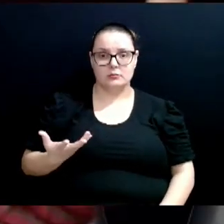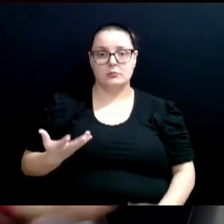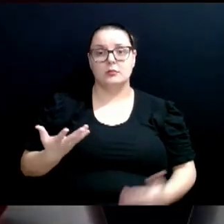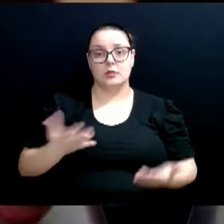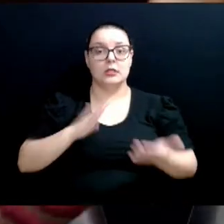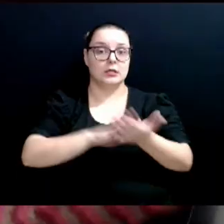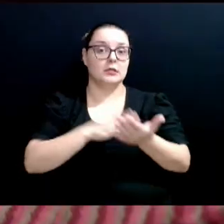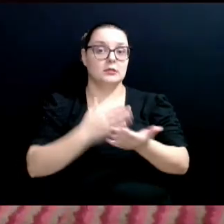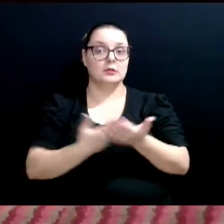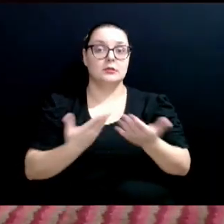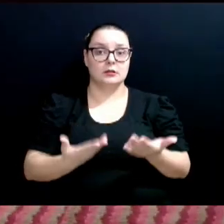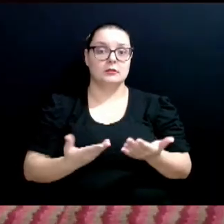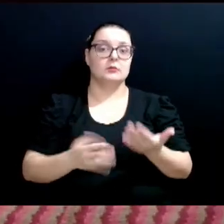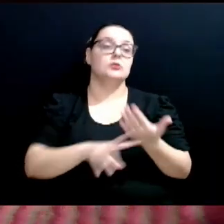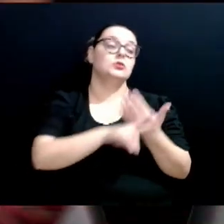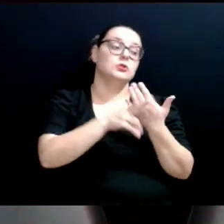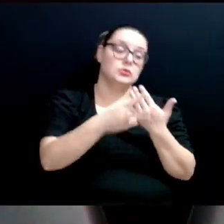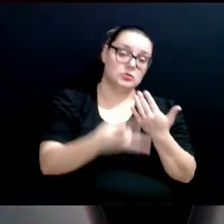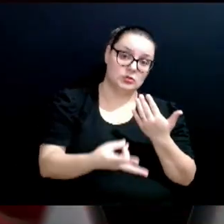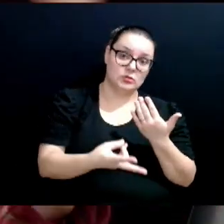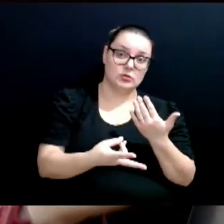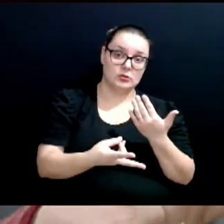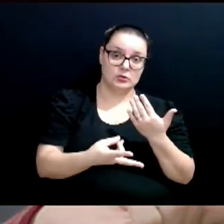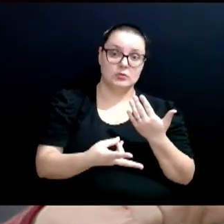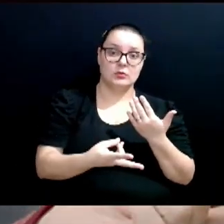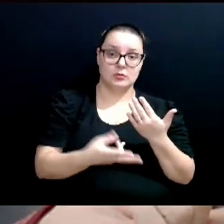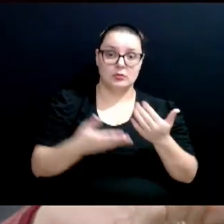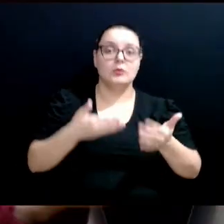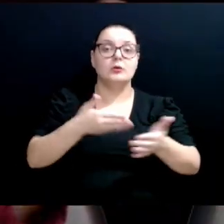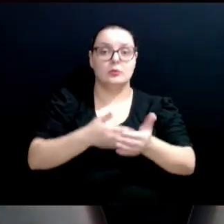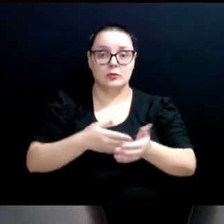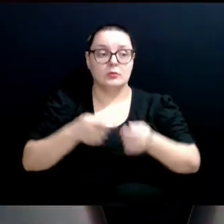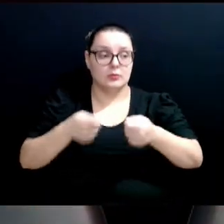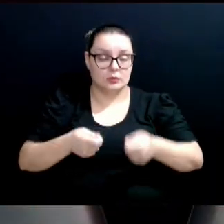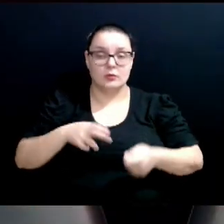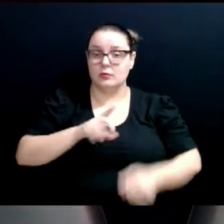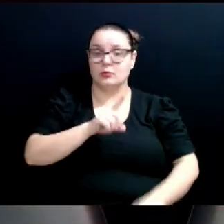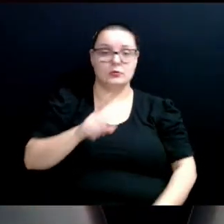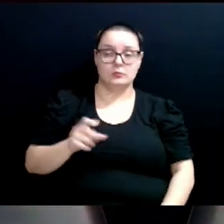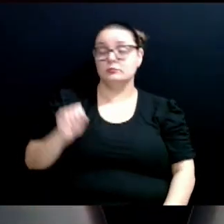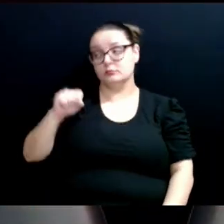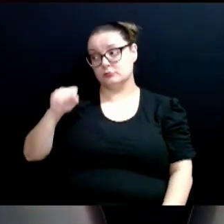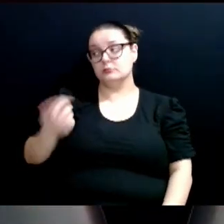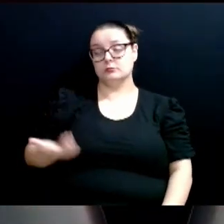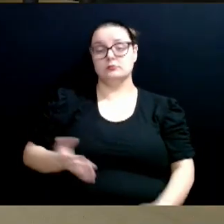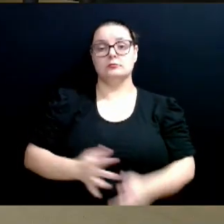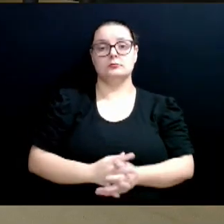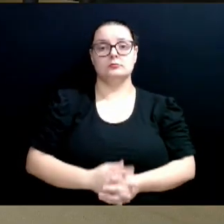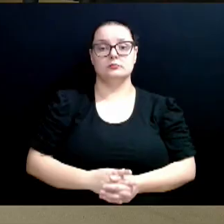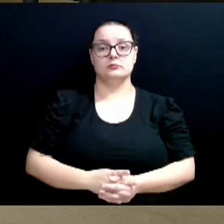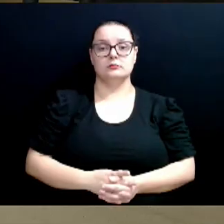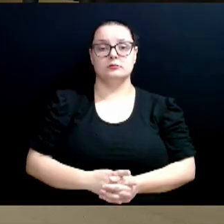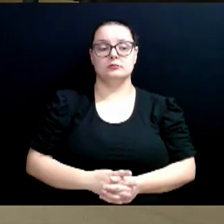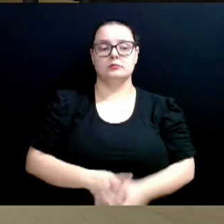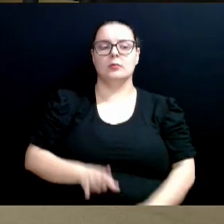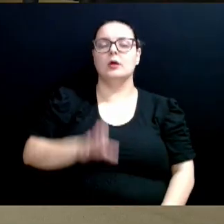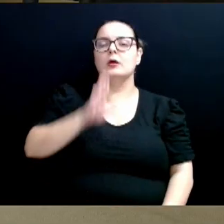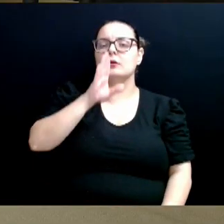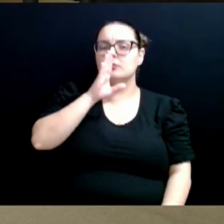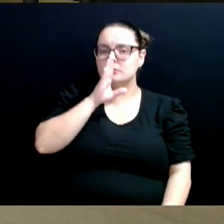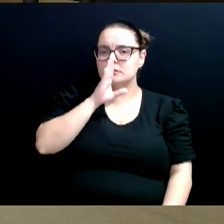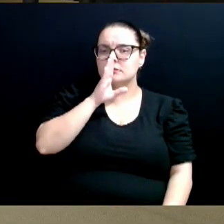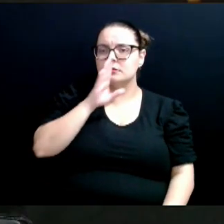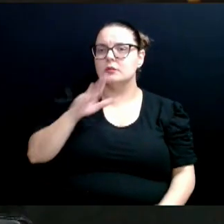já gera, querendo ou Uma não, um limite reação. positivo ou não. Uhum. O silêncio, ele qual que é,